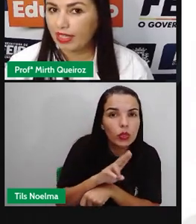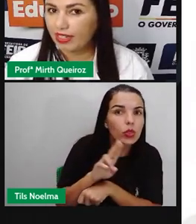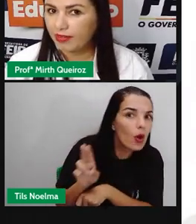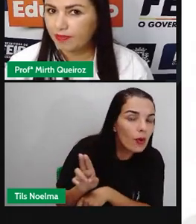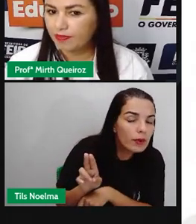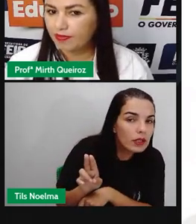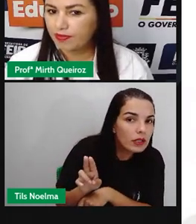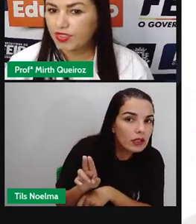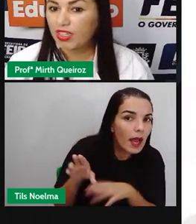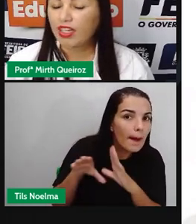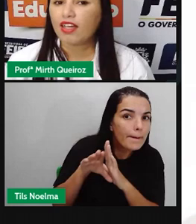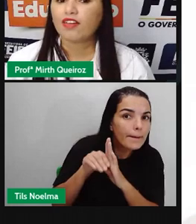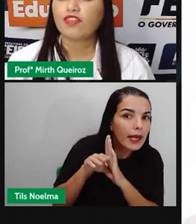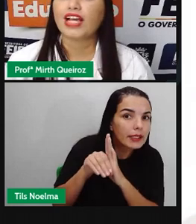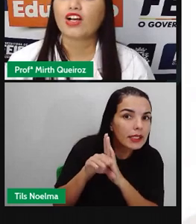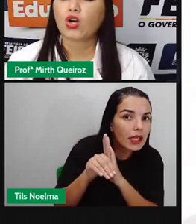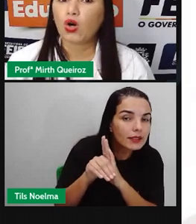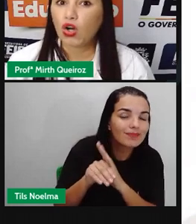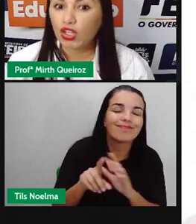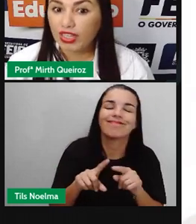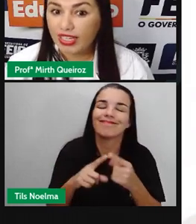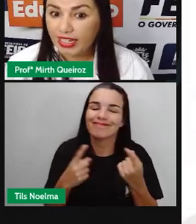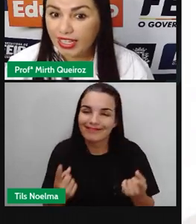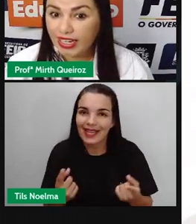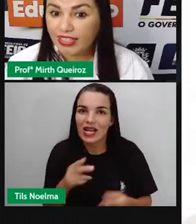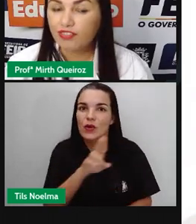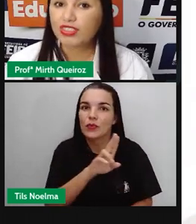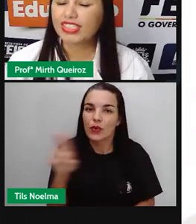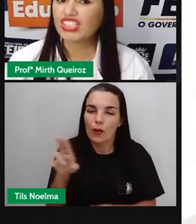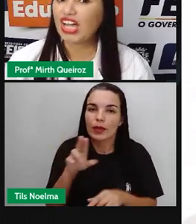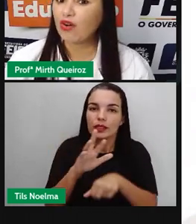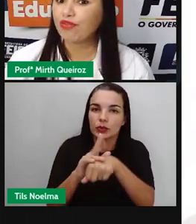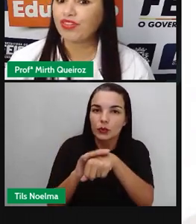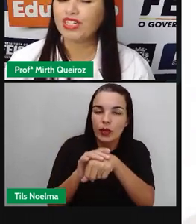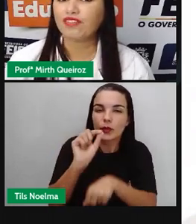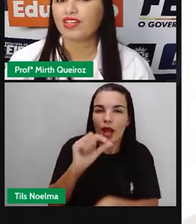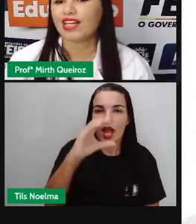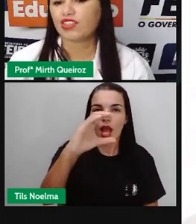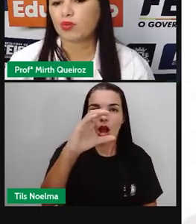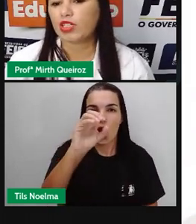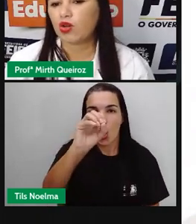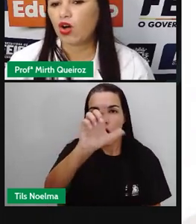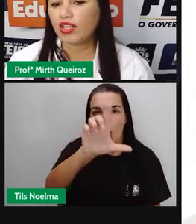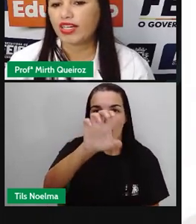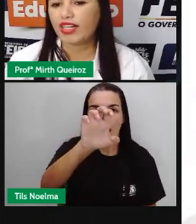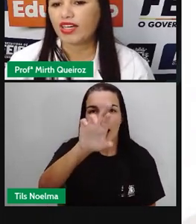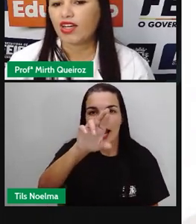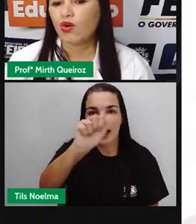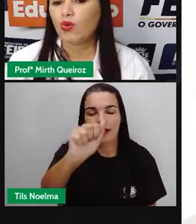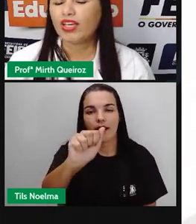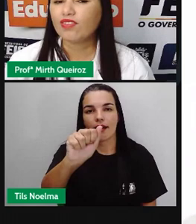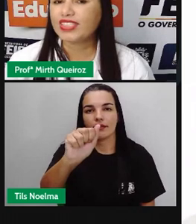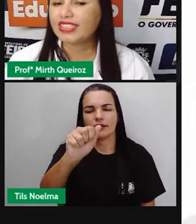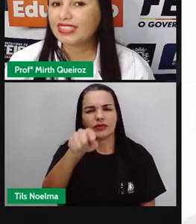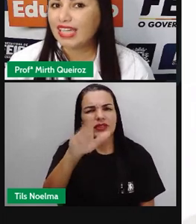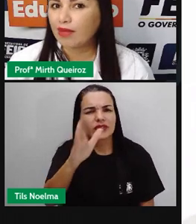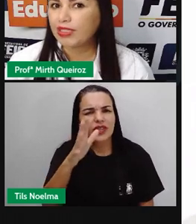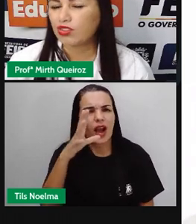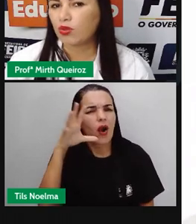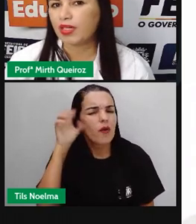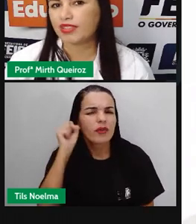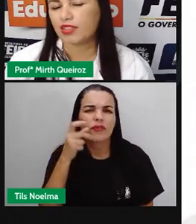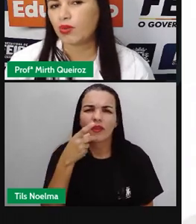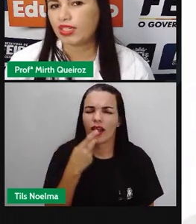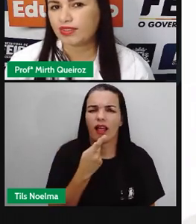causada por uma bactéria foi a cólera né E vocês já ouviram falar sobre Cólera o quê que